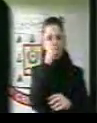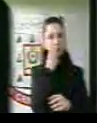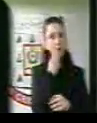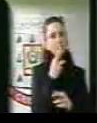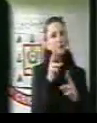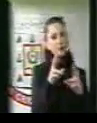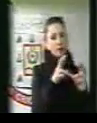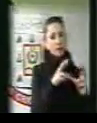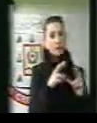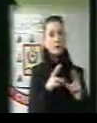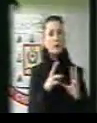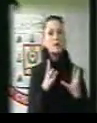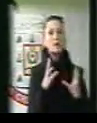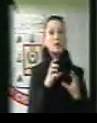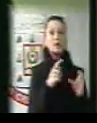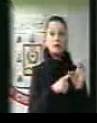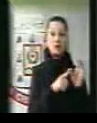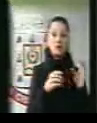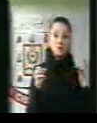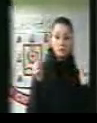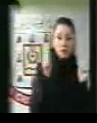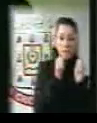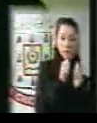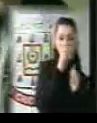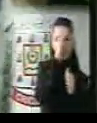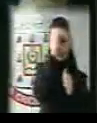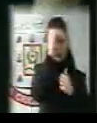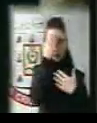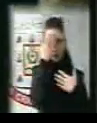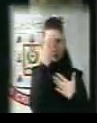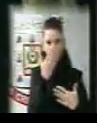regiões e dos municípios que por ali passaram. Obrigado.